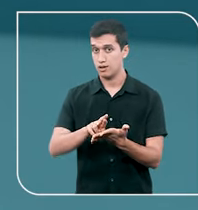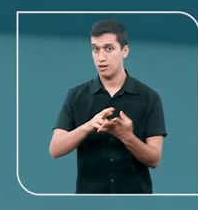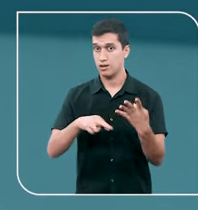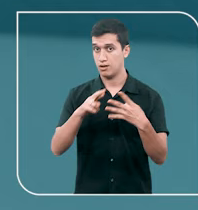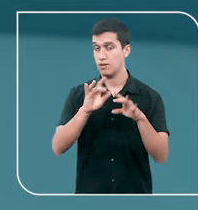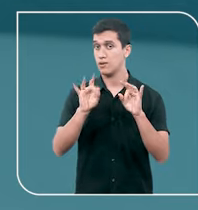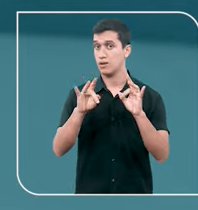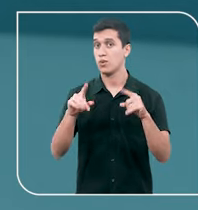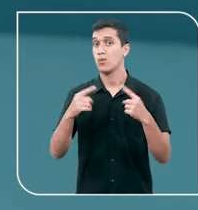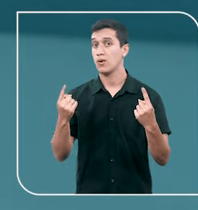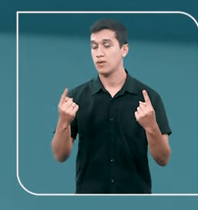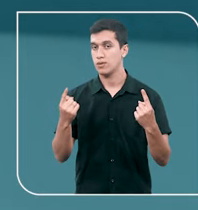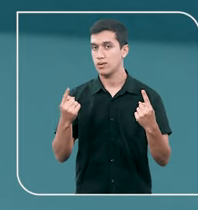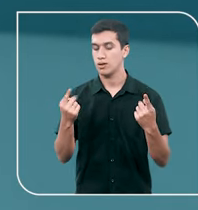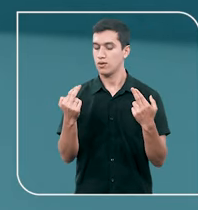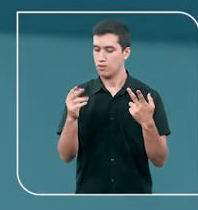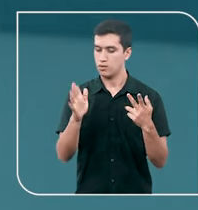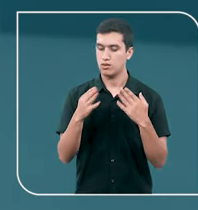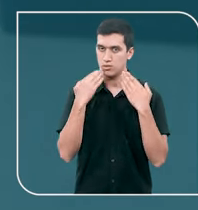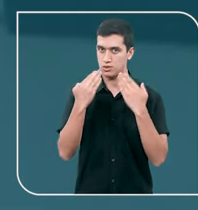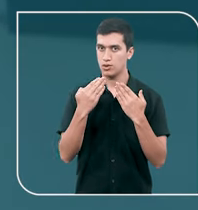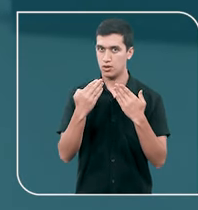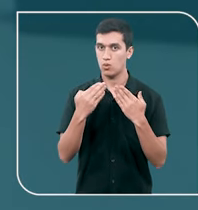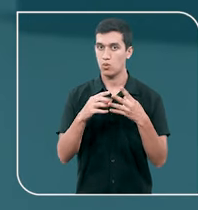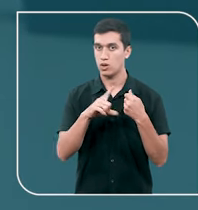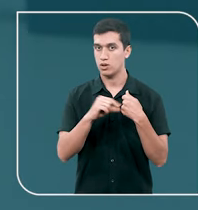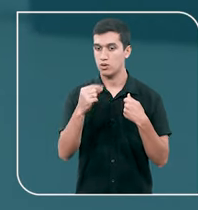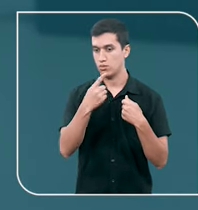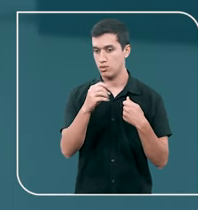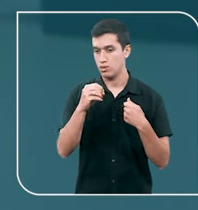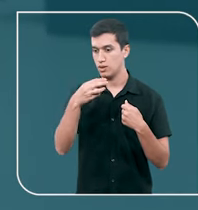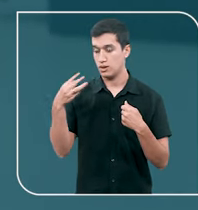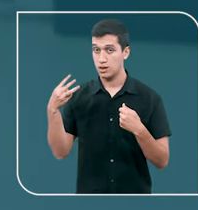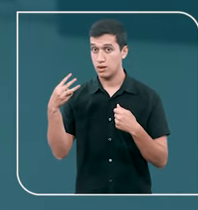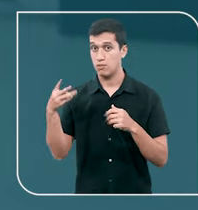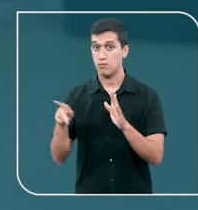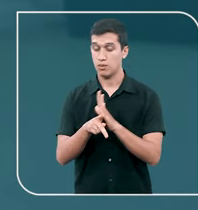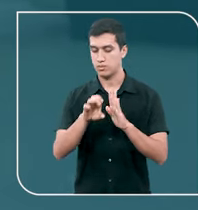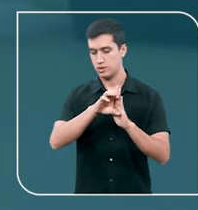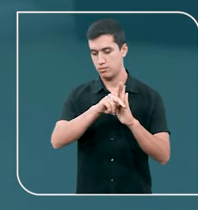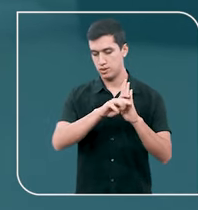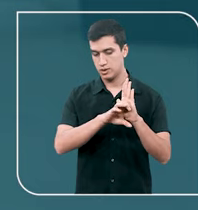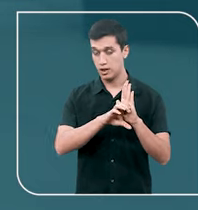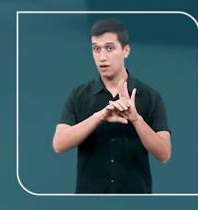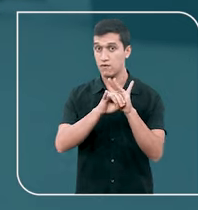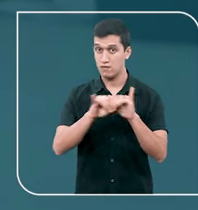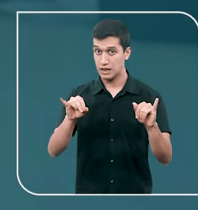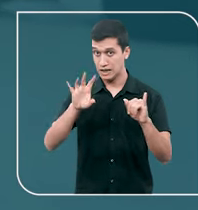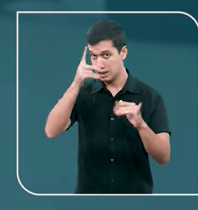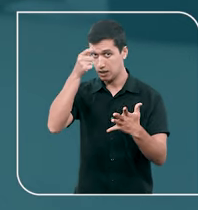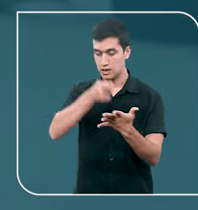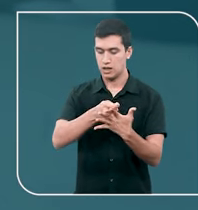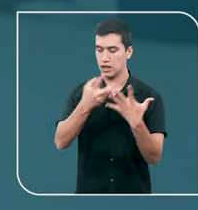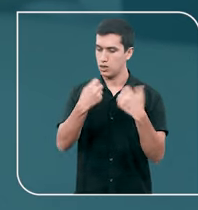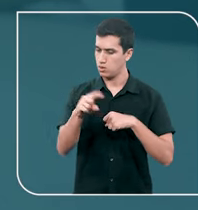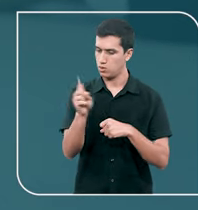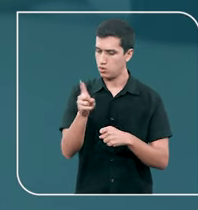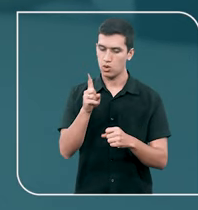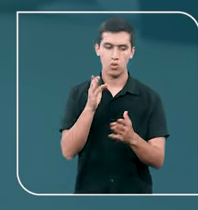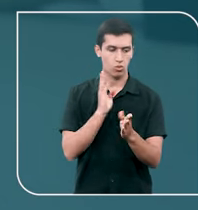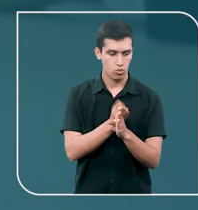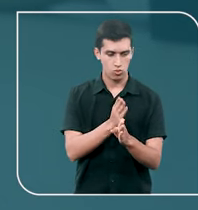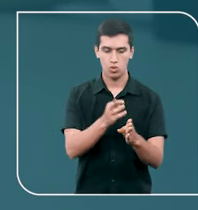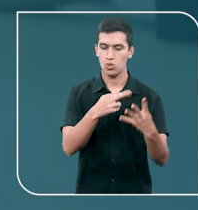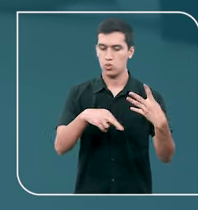recurso especial? Conforme prevê o artigo 1003 do CPC, publicada a decisão que negue seguimento ao